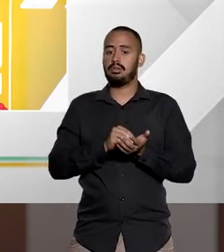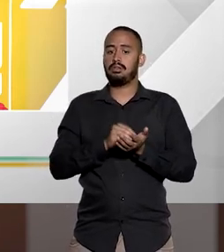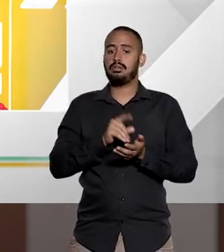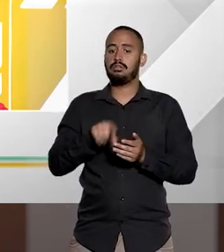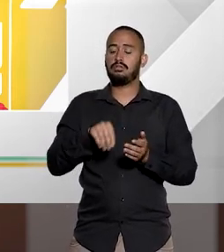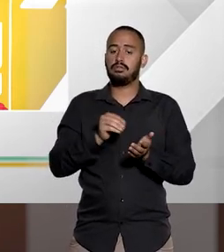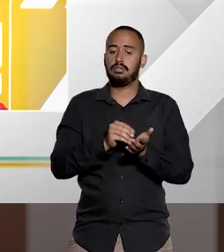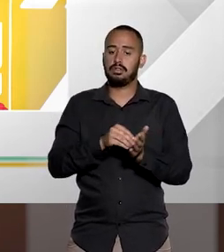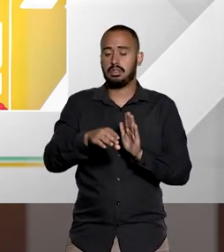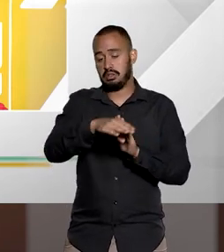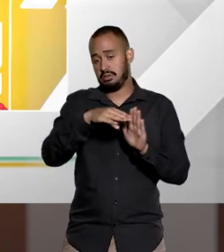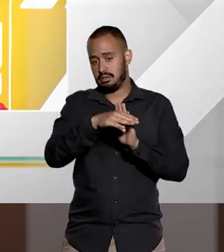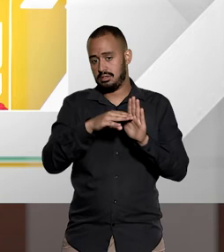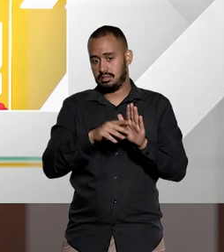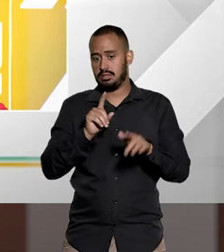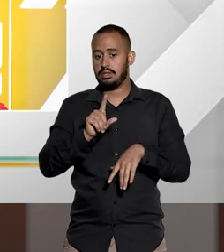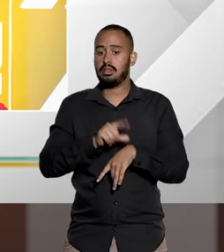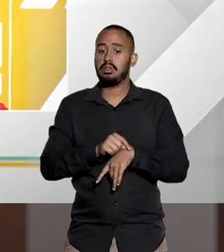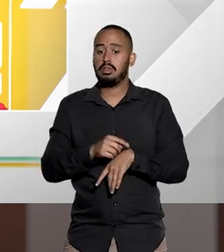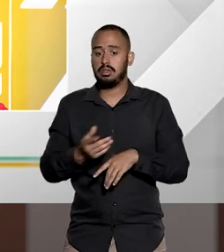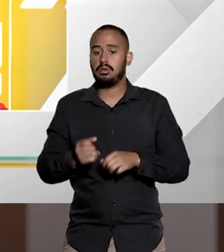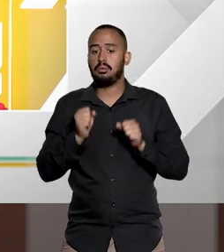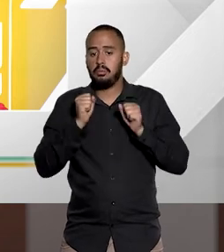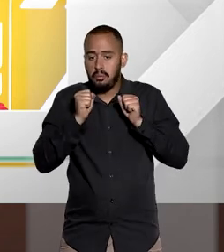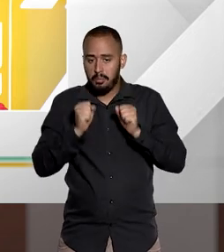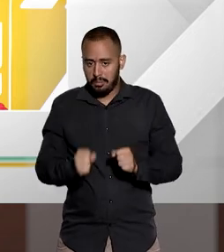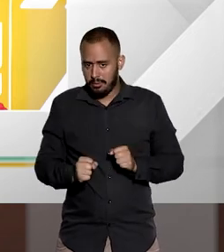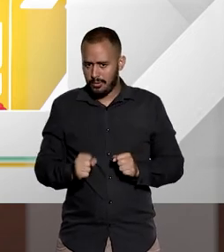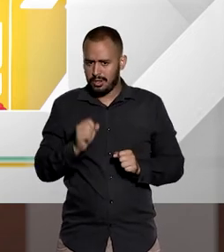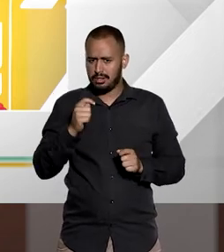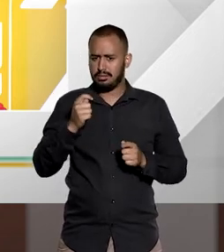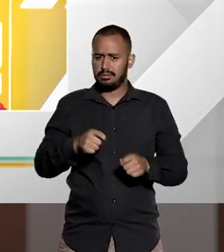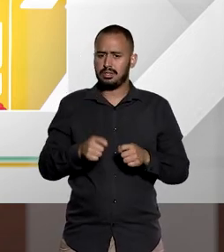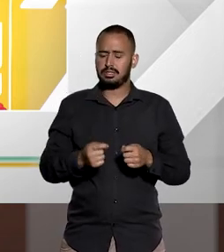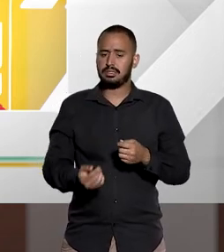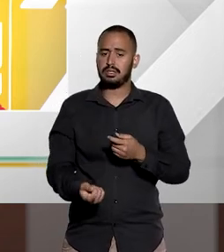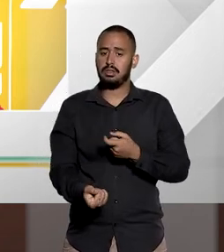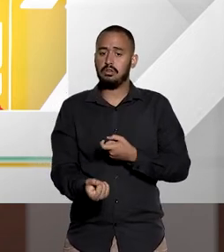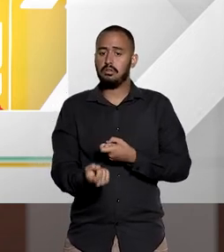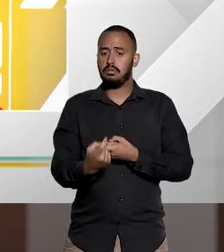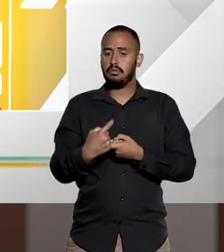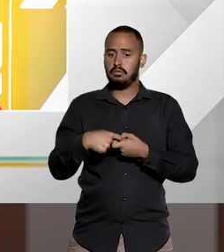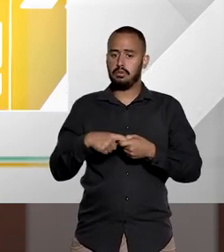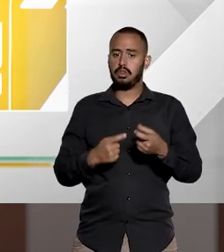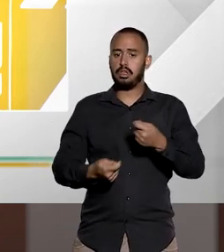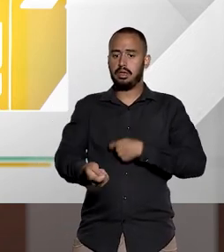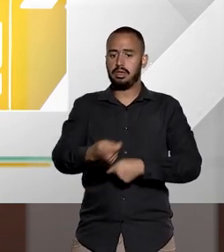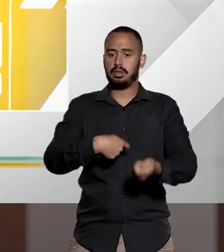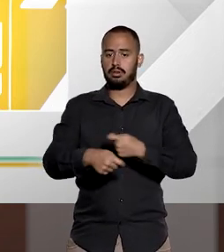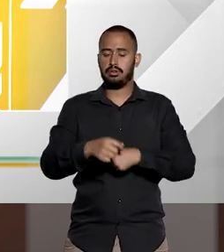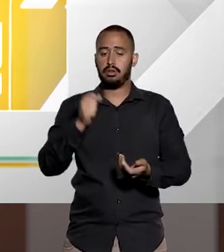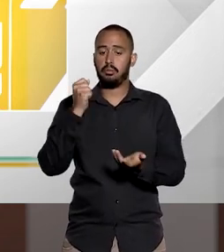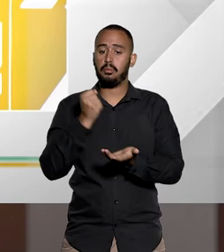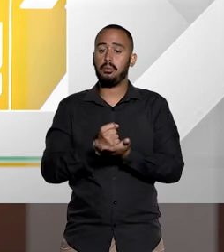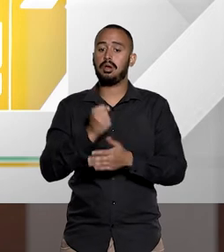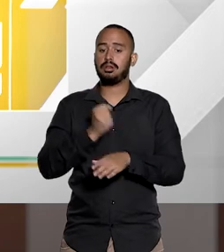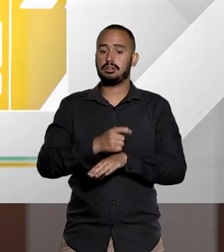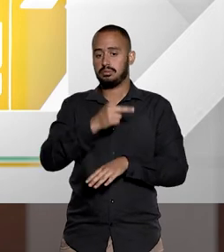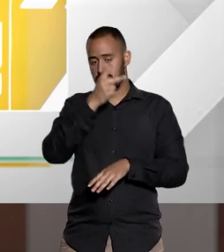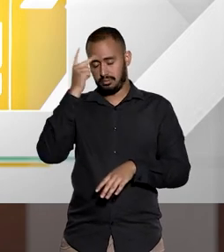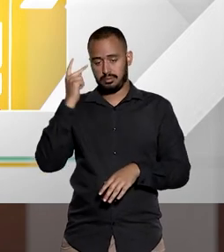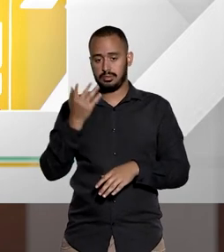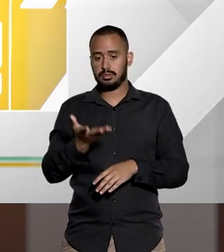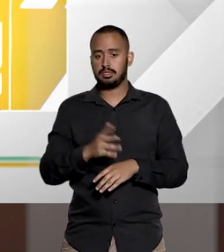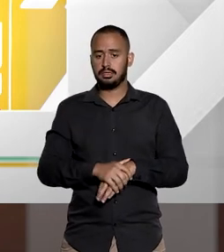de licitação, nessa situação, pode haver pedido de reequilíbrio econômico-financeiro por parte do contratante, professora Di